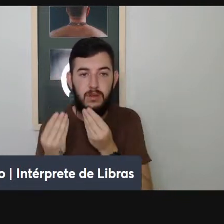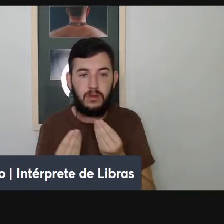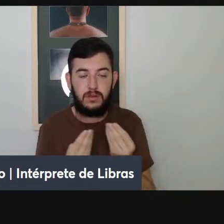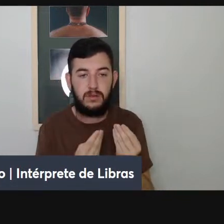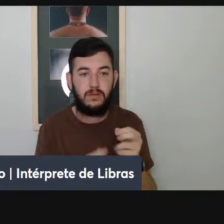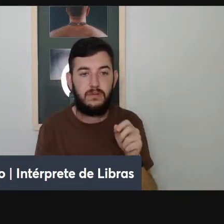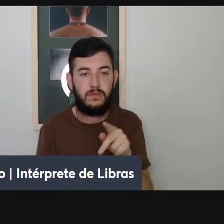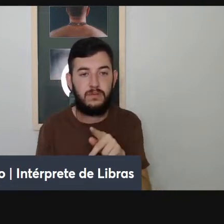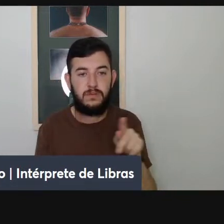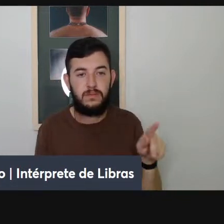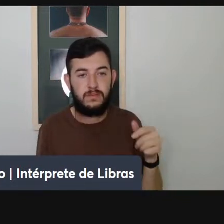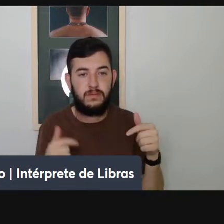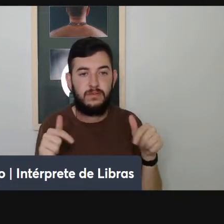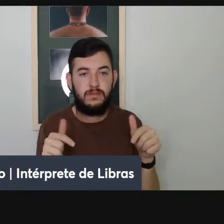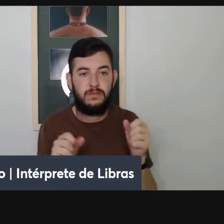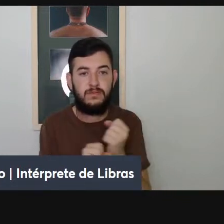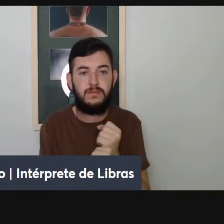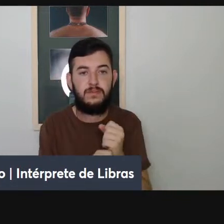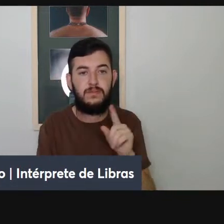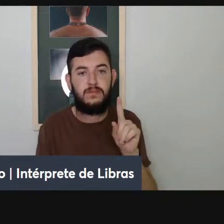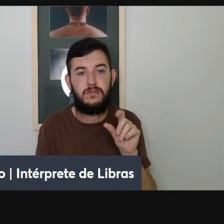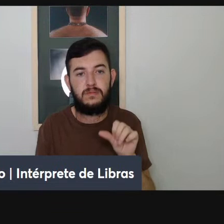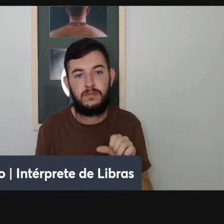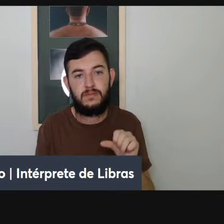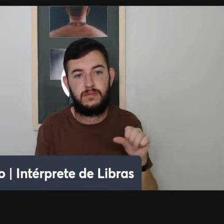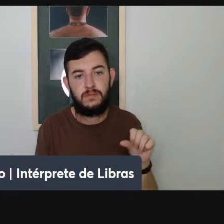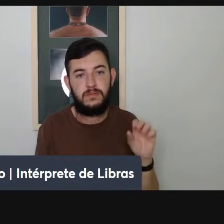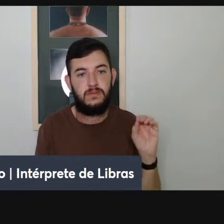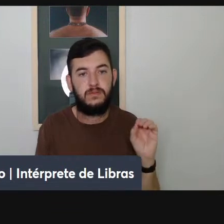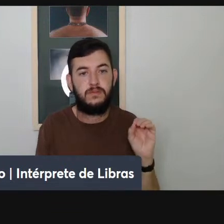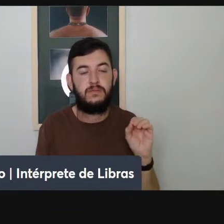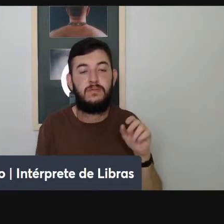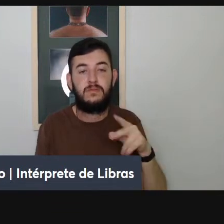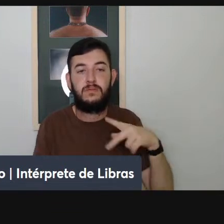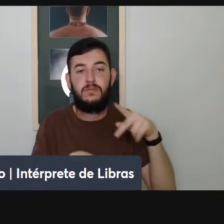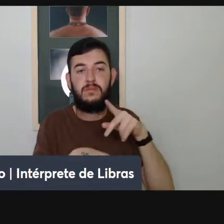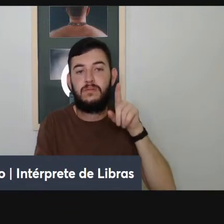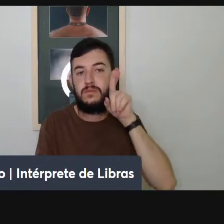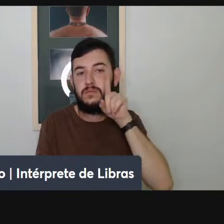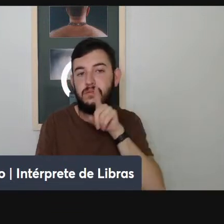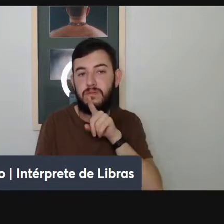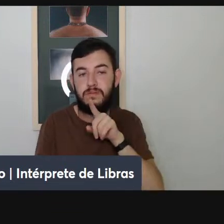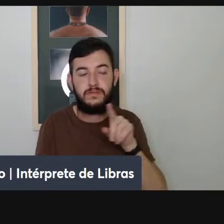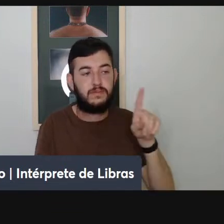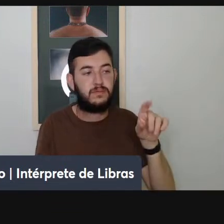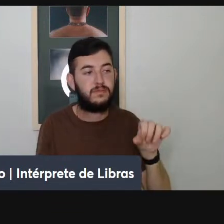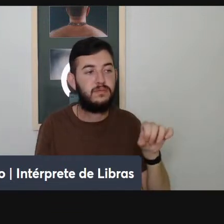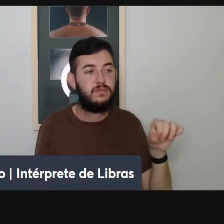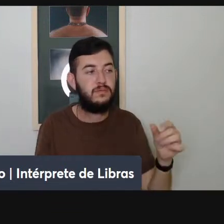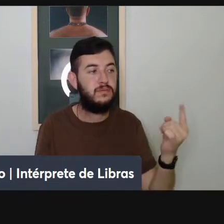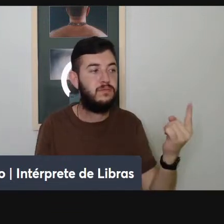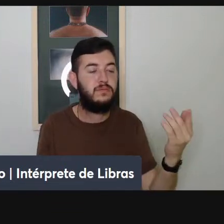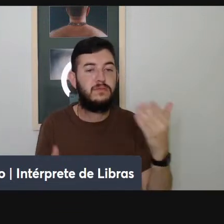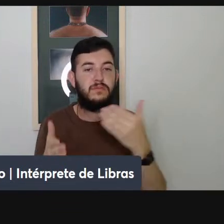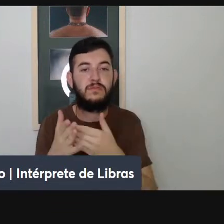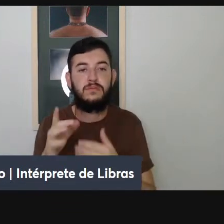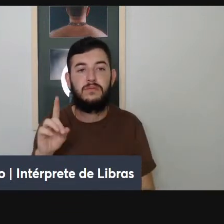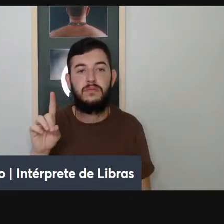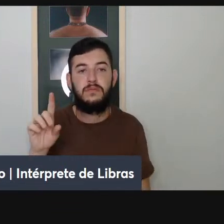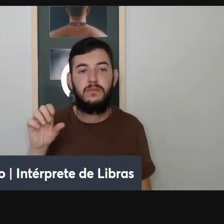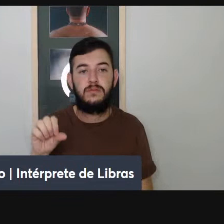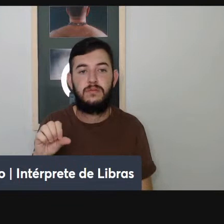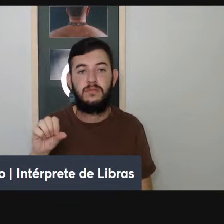trabalhou nos anos 90 nos Estados Unidos, mais especificamente de 1991 a 1995,